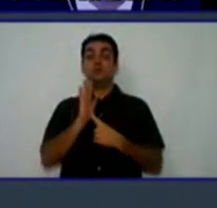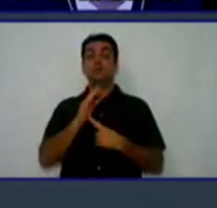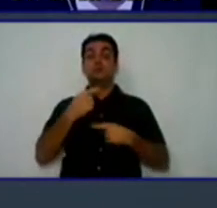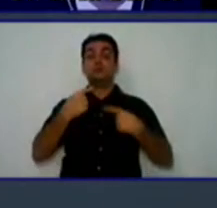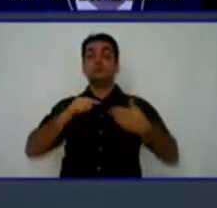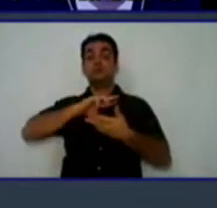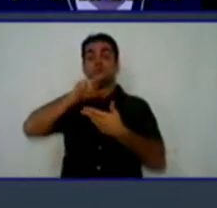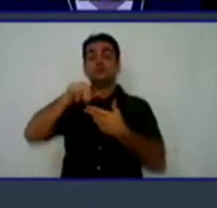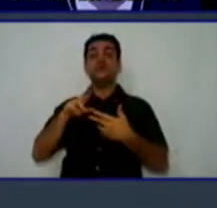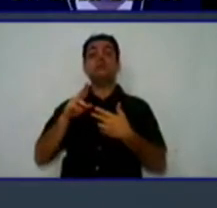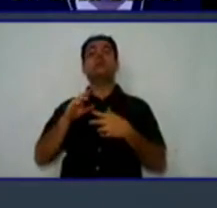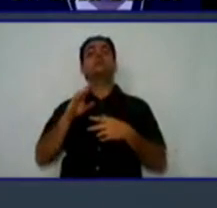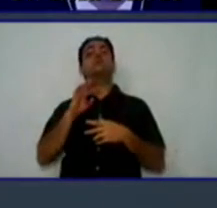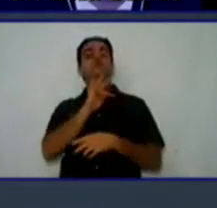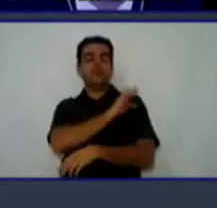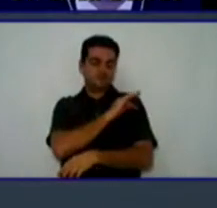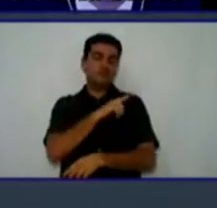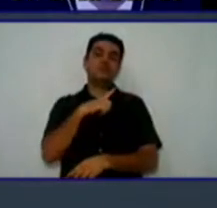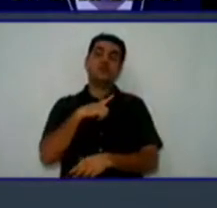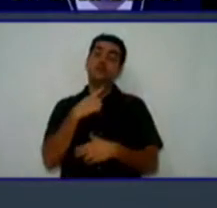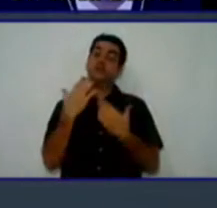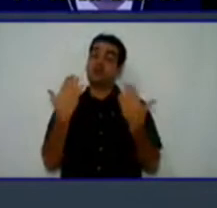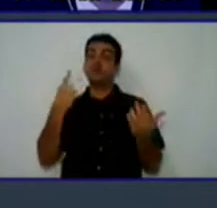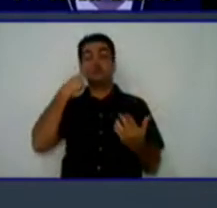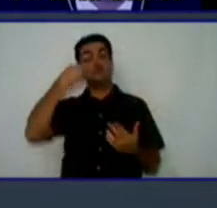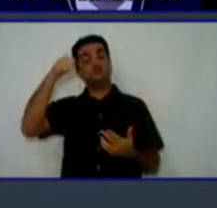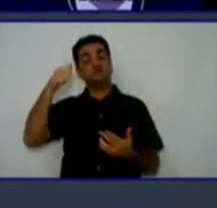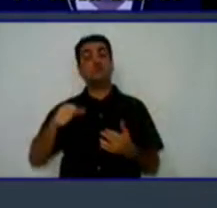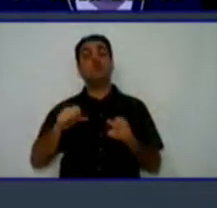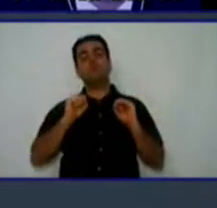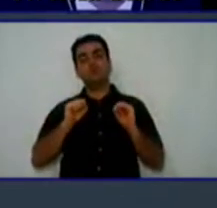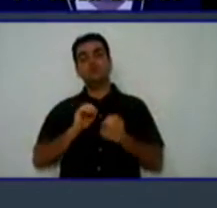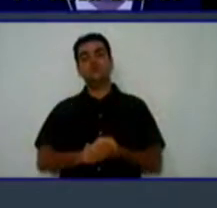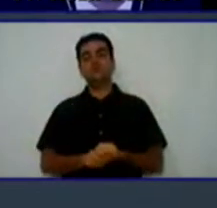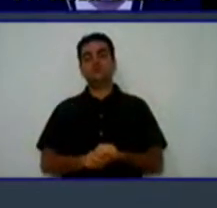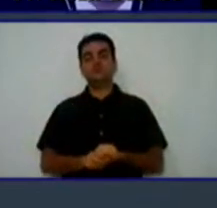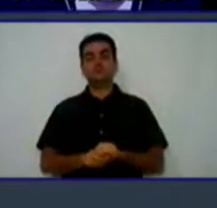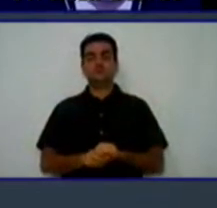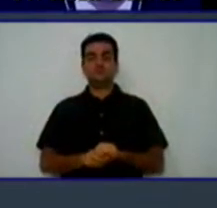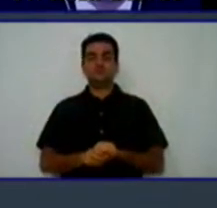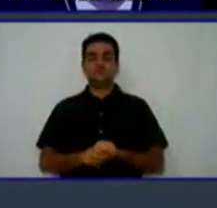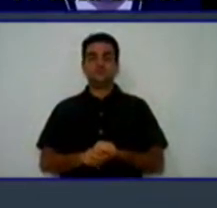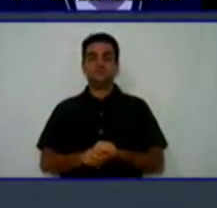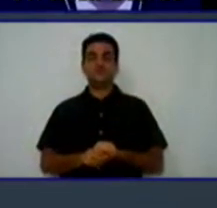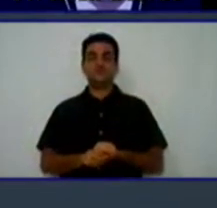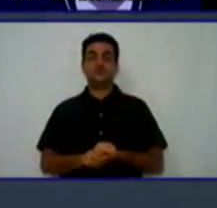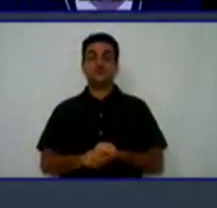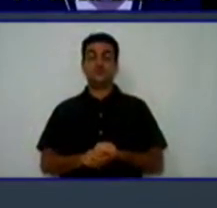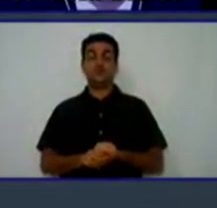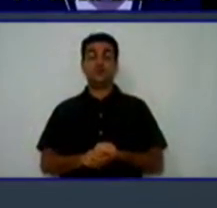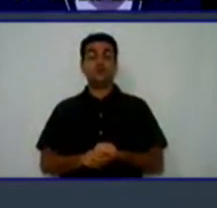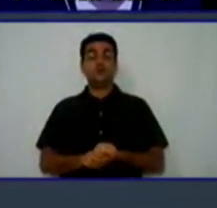os relatórios técnicos e que agora está sob análise desse Tribunal Superior Eleitoral. Não só